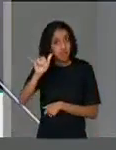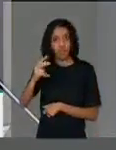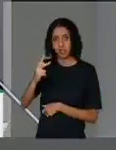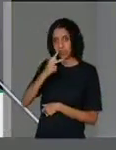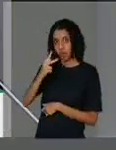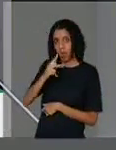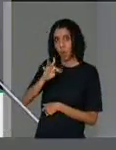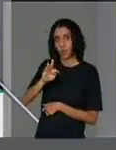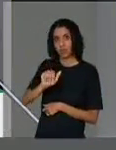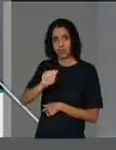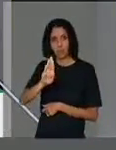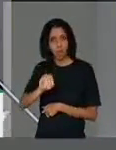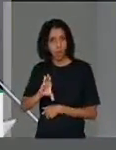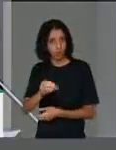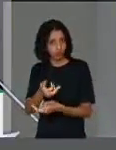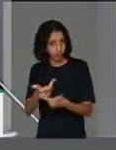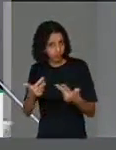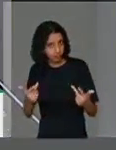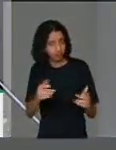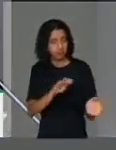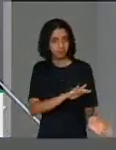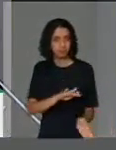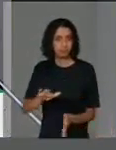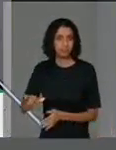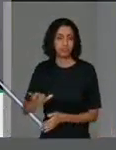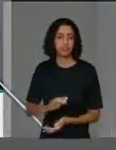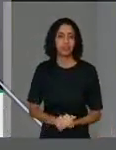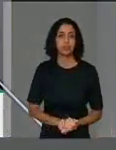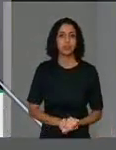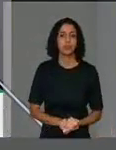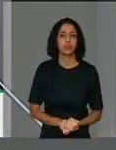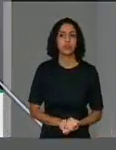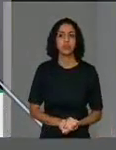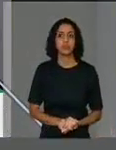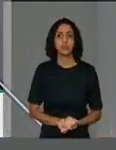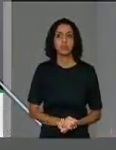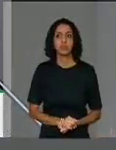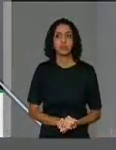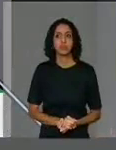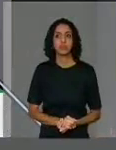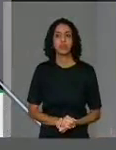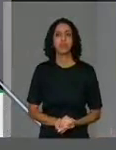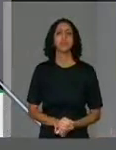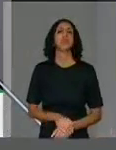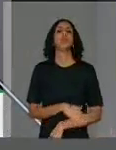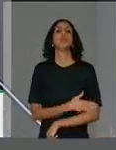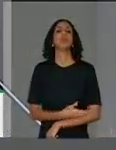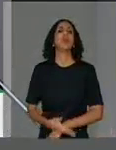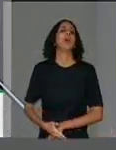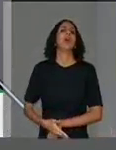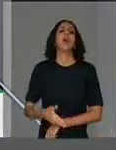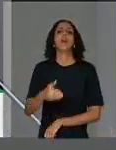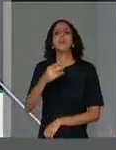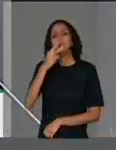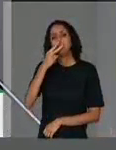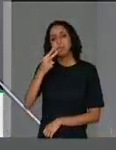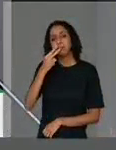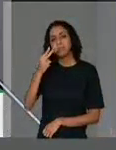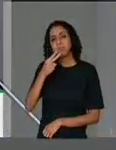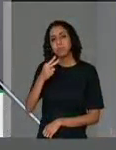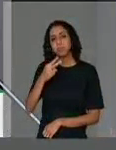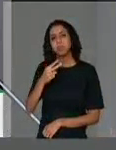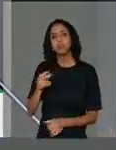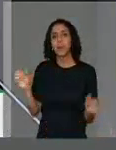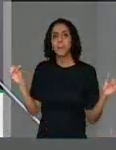tabaco. O tabagismo, o mais conhecido inimigo do pulmão, também